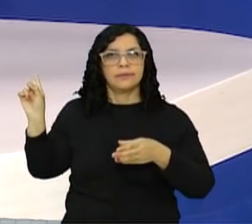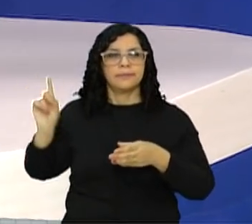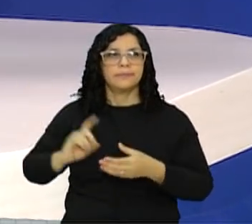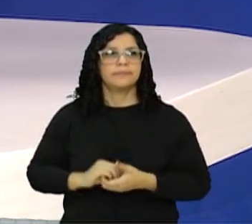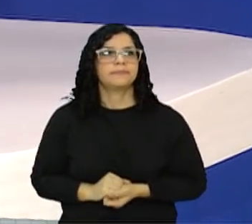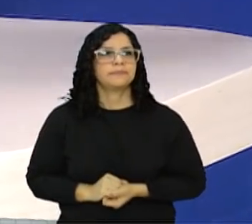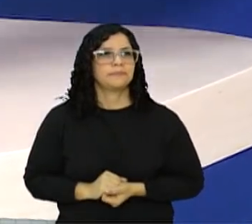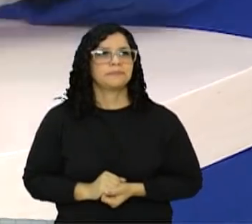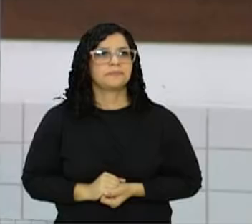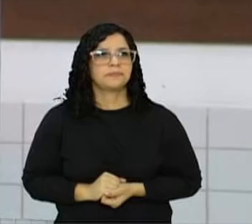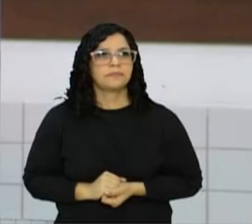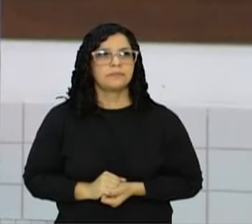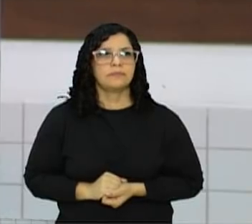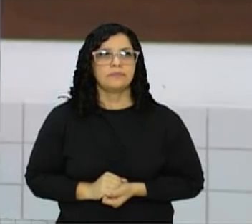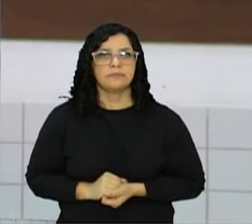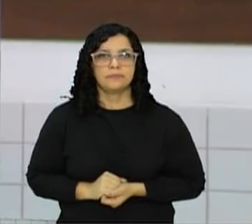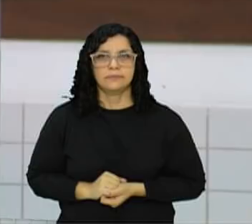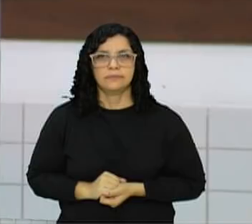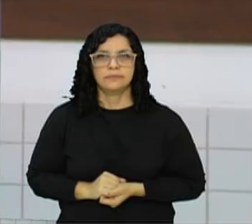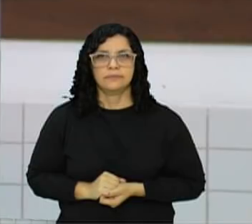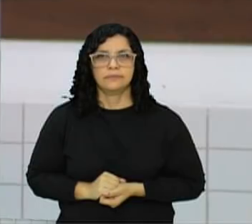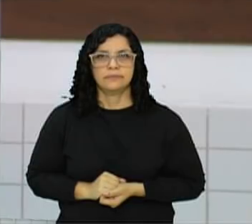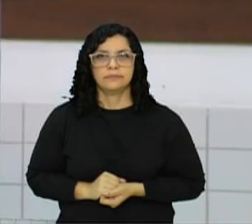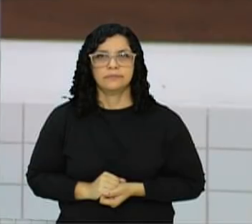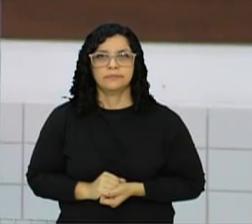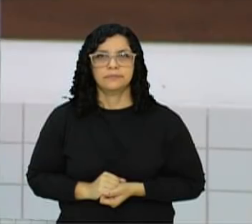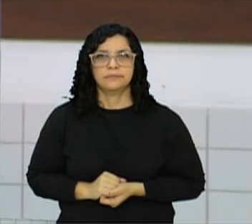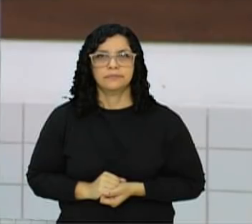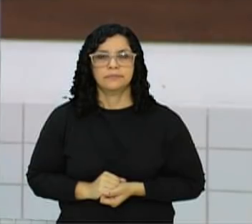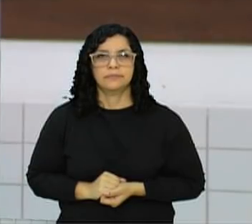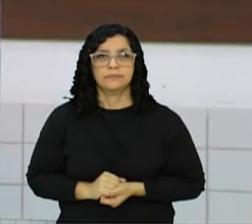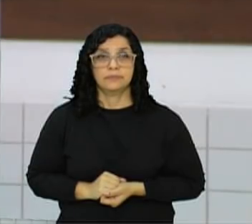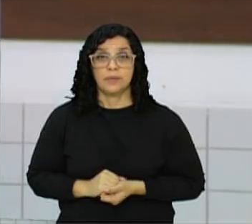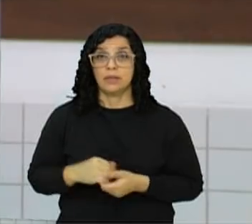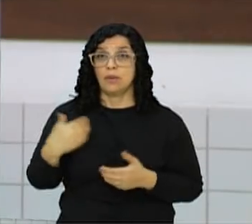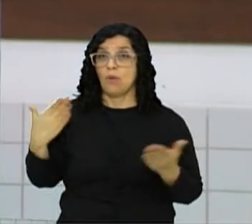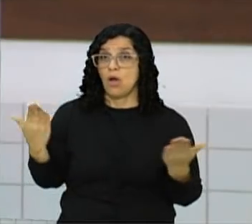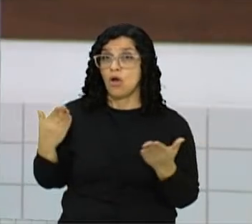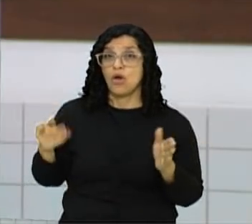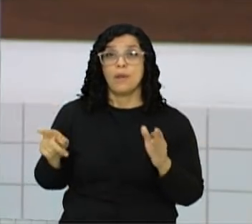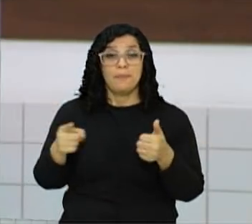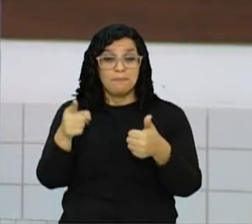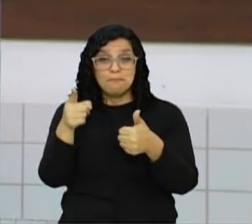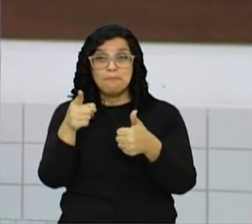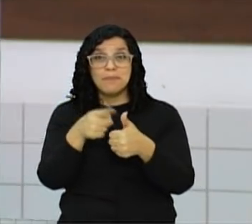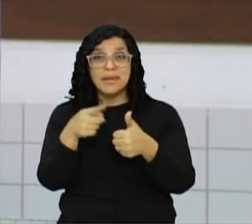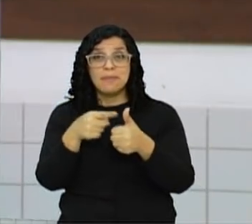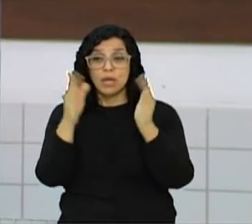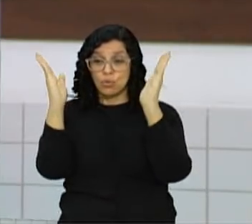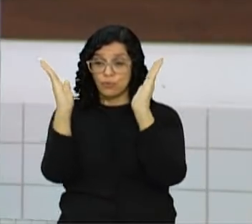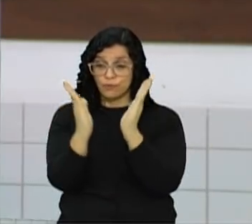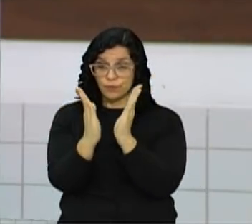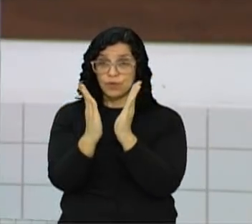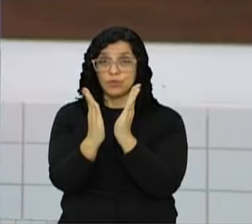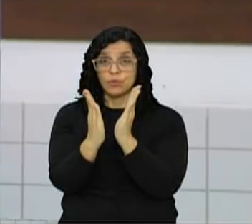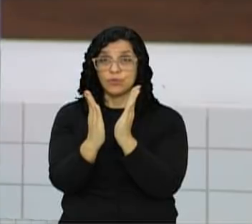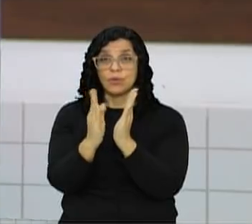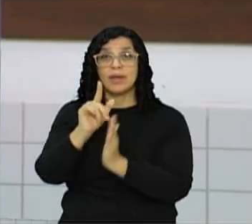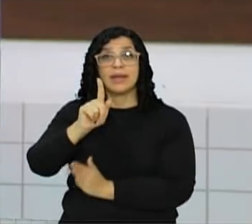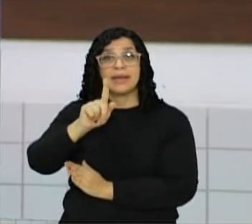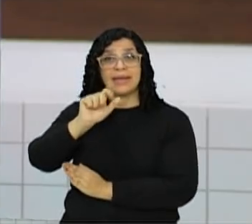preencher internamente a nossa garrafa. Primeira camada do nosso filtro foi a